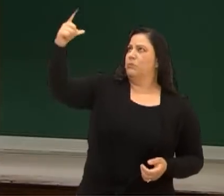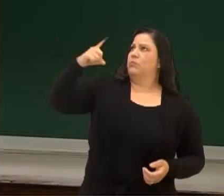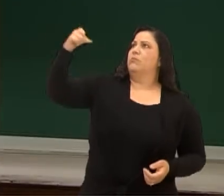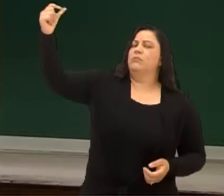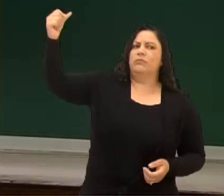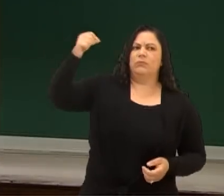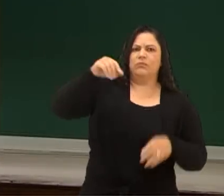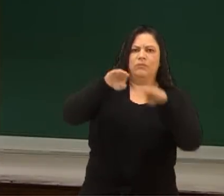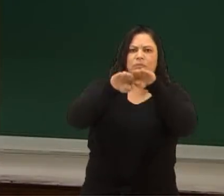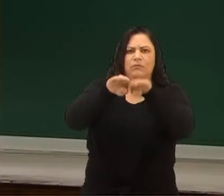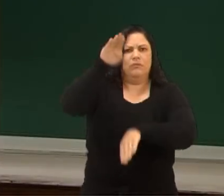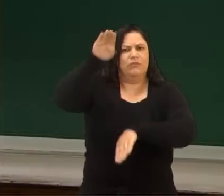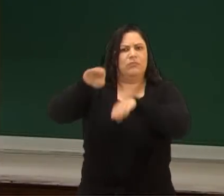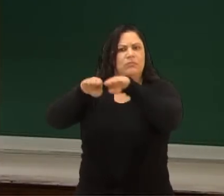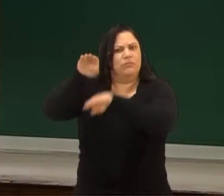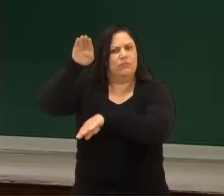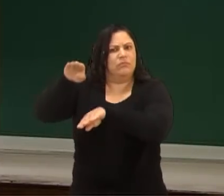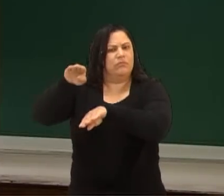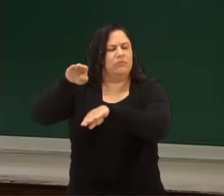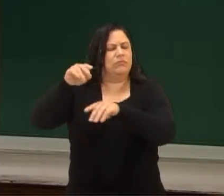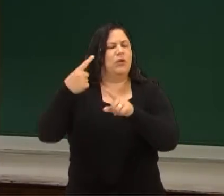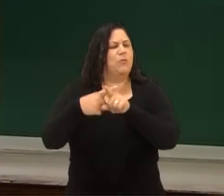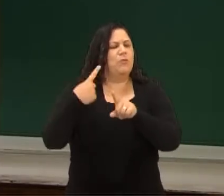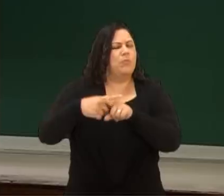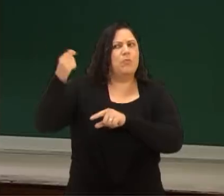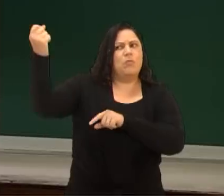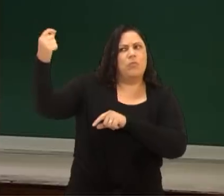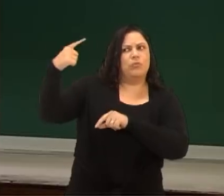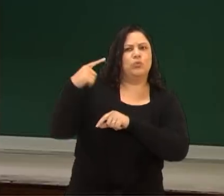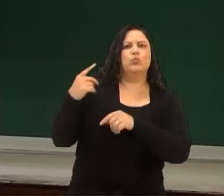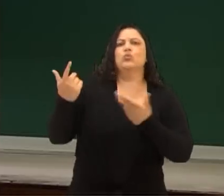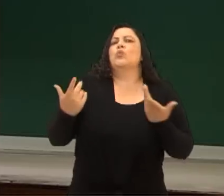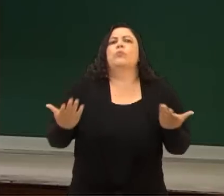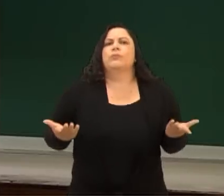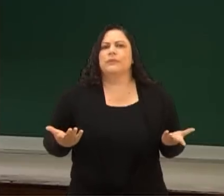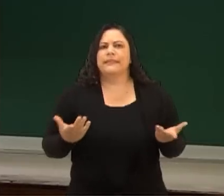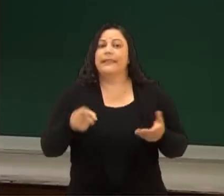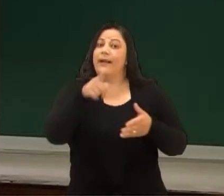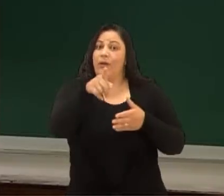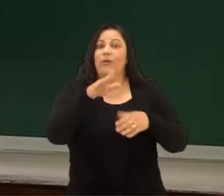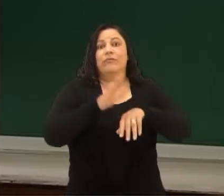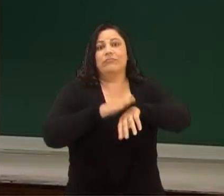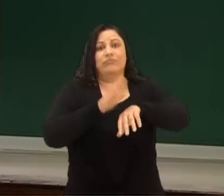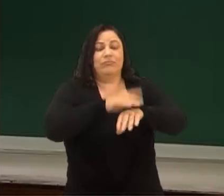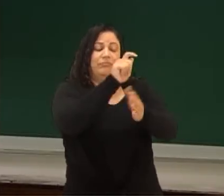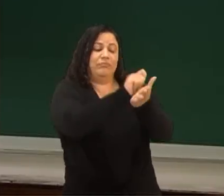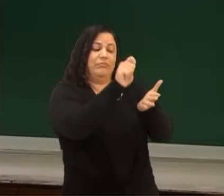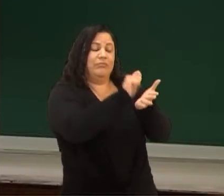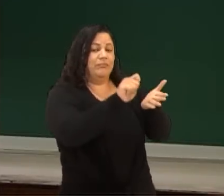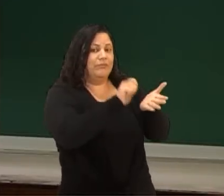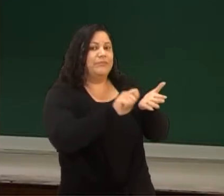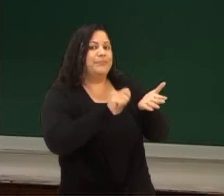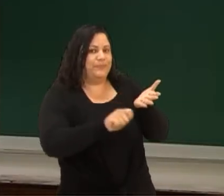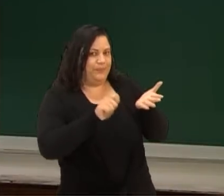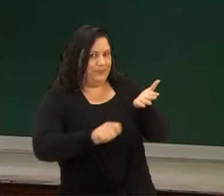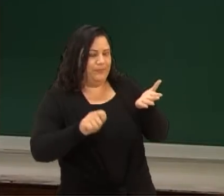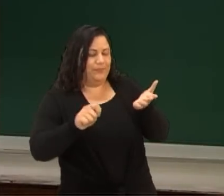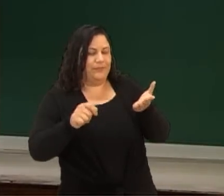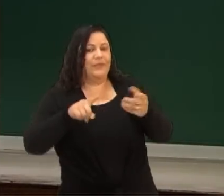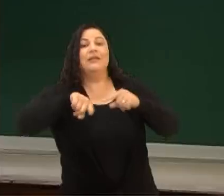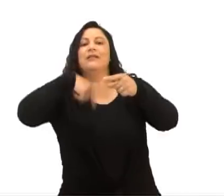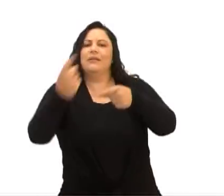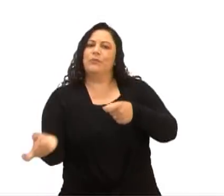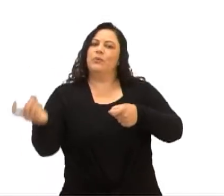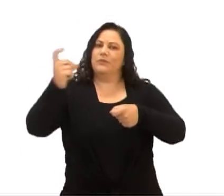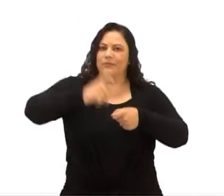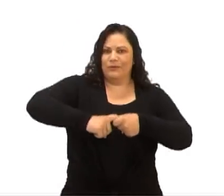forma desigual pelo Sol? A prof comentou aqui com vocês, agora é a hora de vocês registrarem essa informação e eu volto já já para